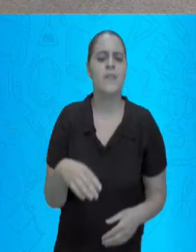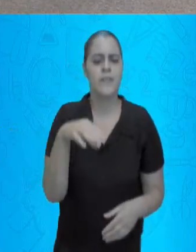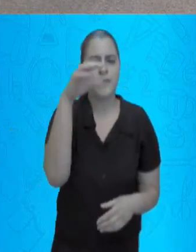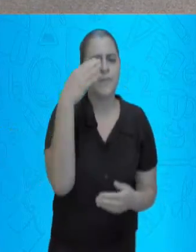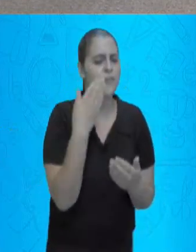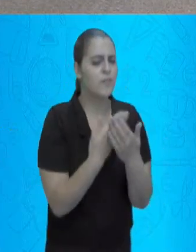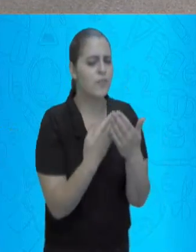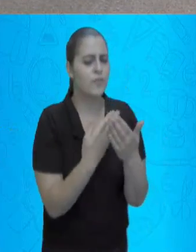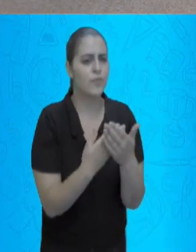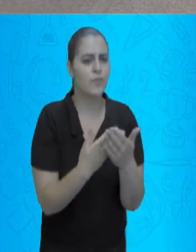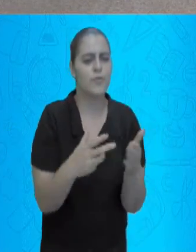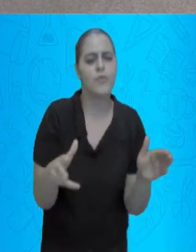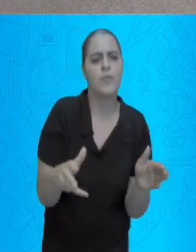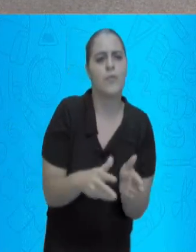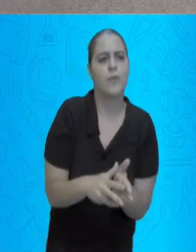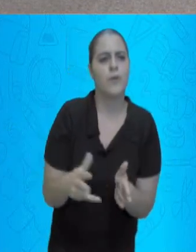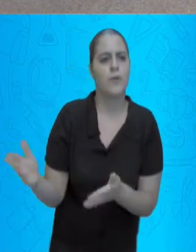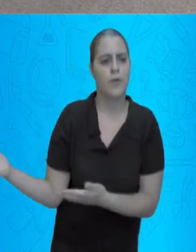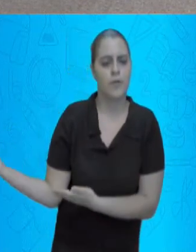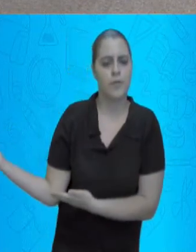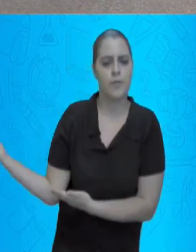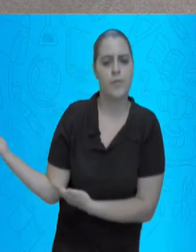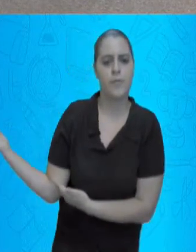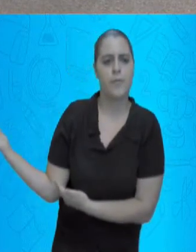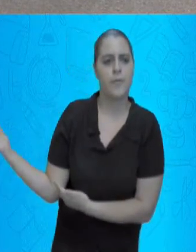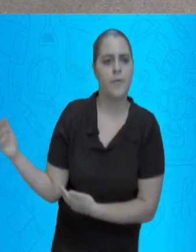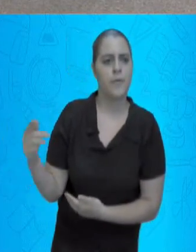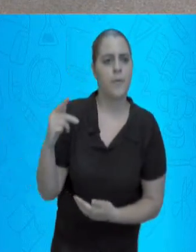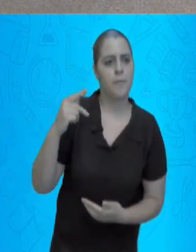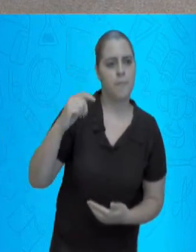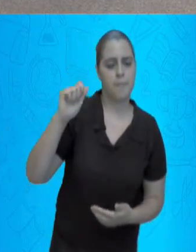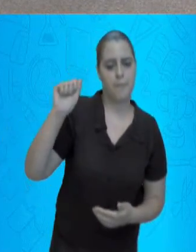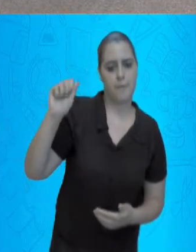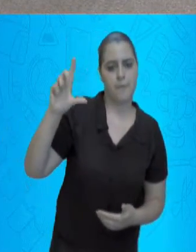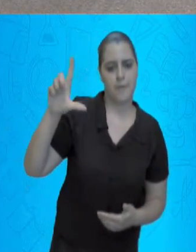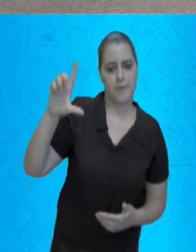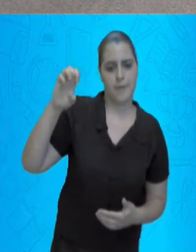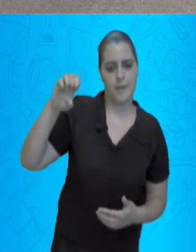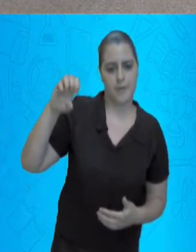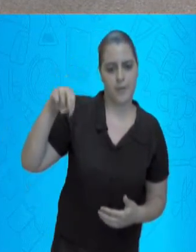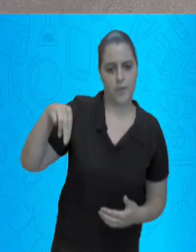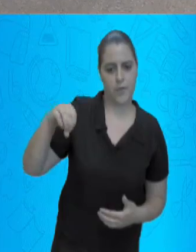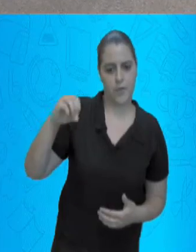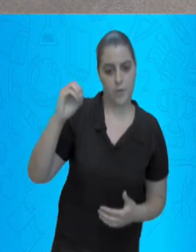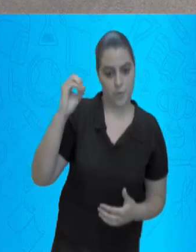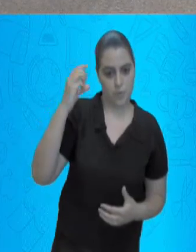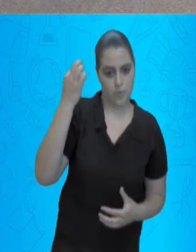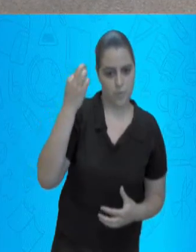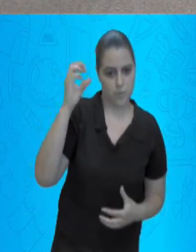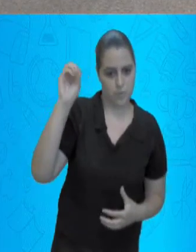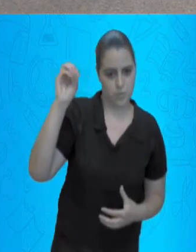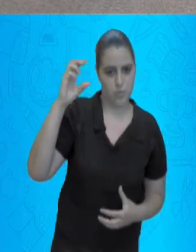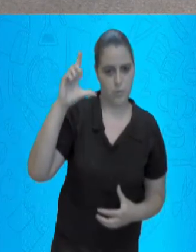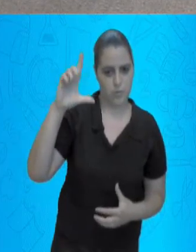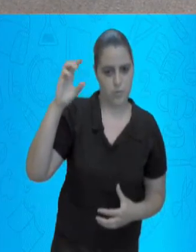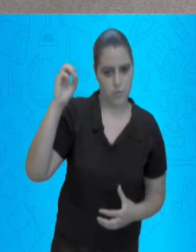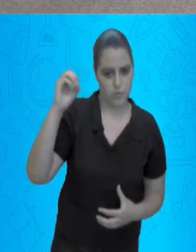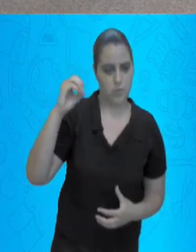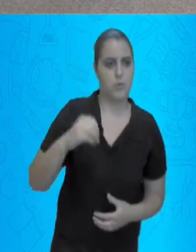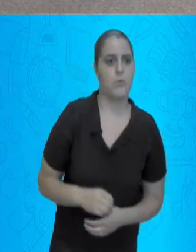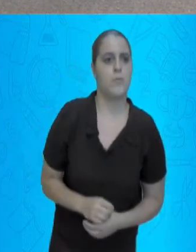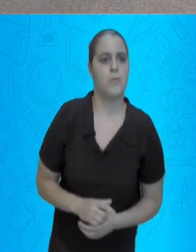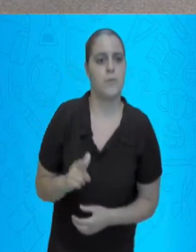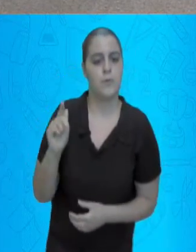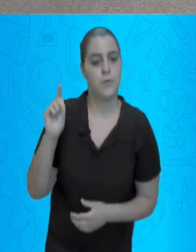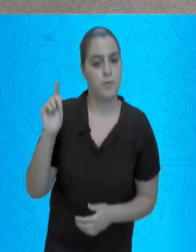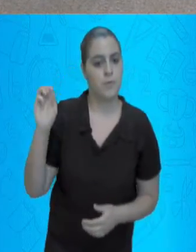os fósseis é o paleontólogo. Então, quem faz a ciência paleontologia recebe o nome de